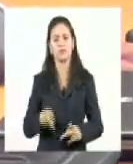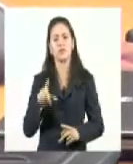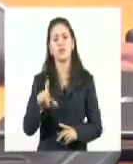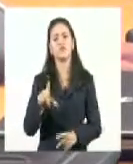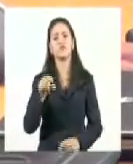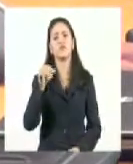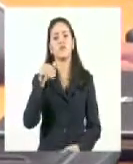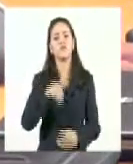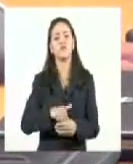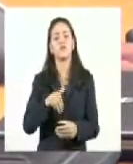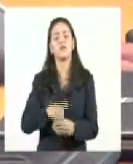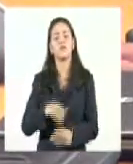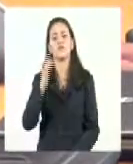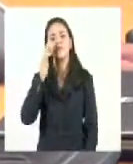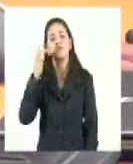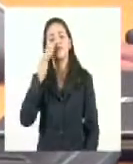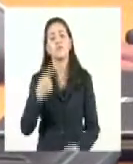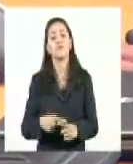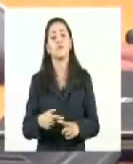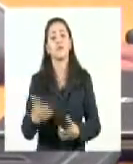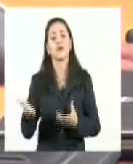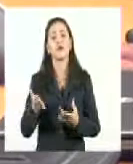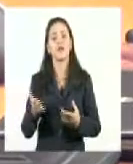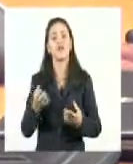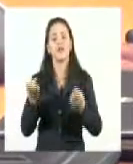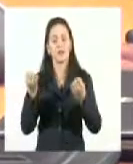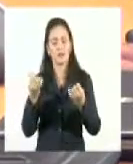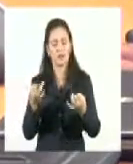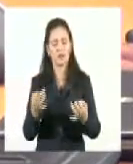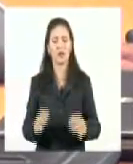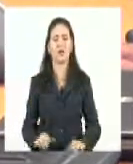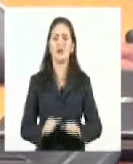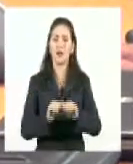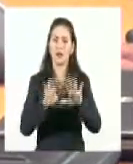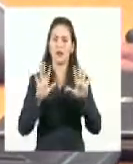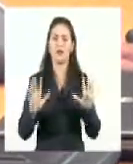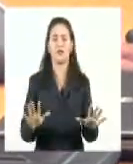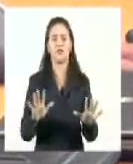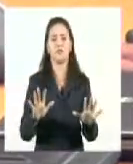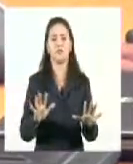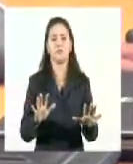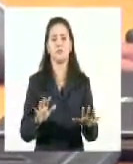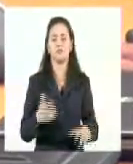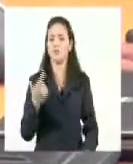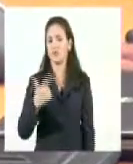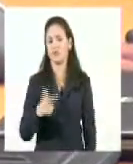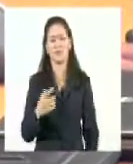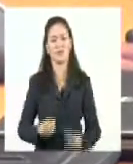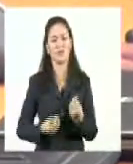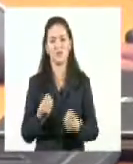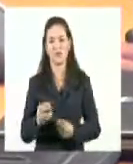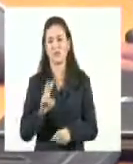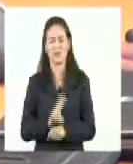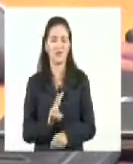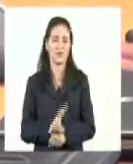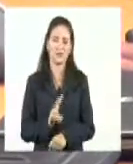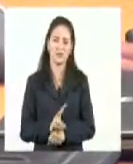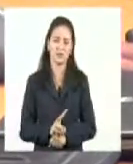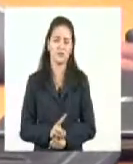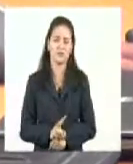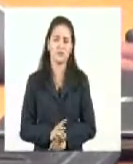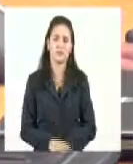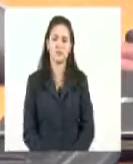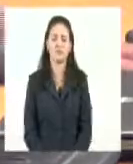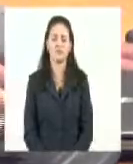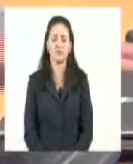mundo quer uma resposta, quer transparência, que era isso que ele pregava. E não tem defesa, tem ataque. Defesa não tem.